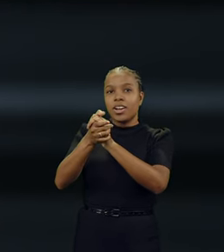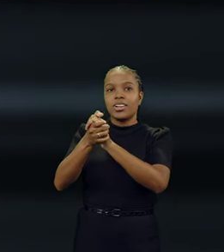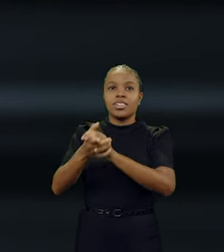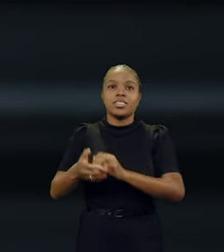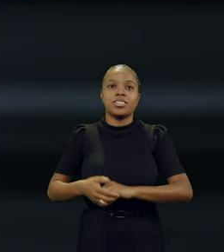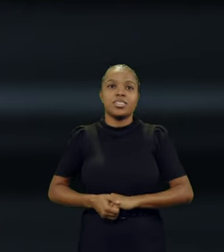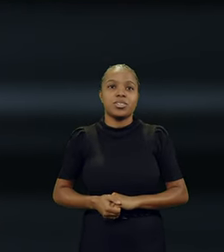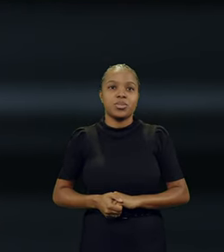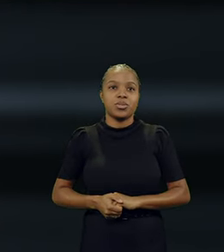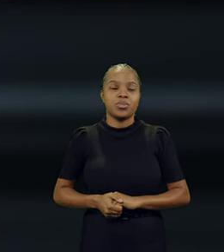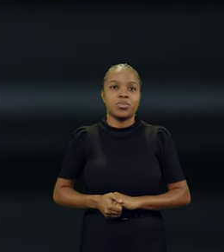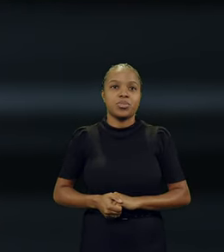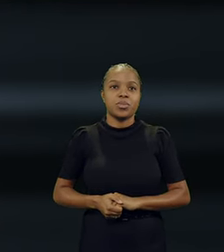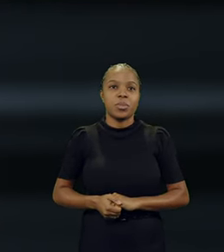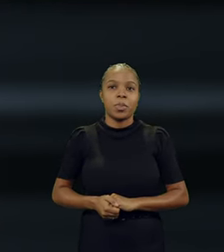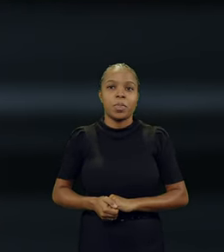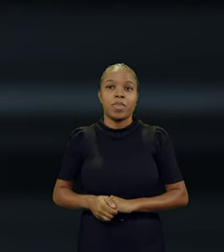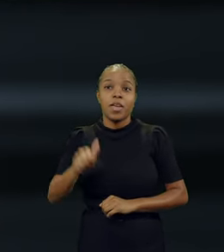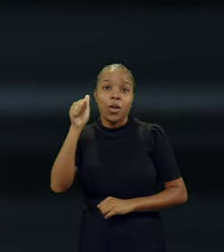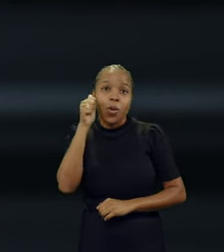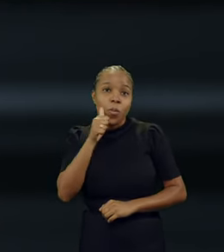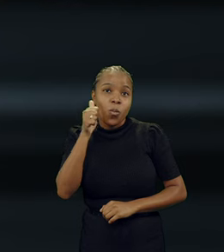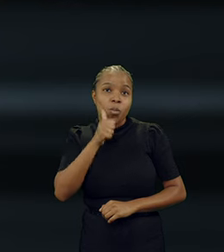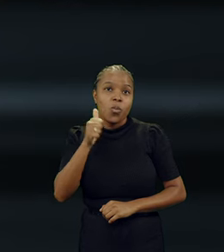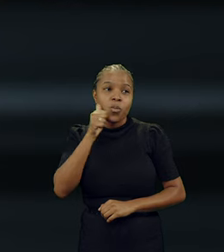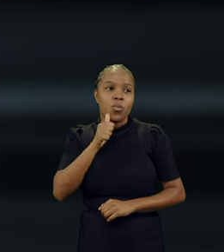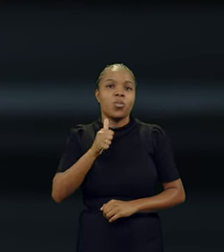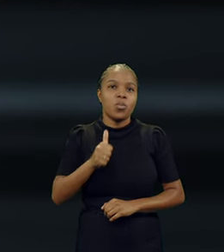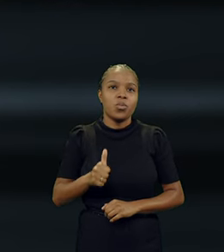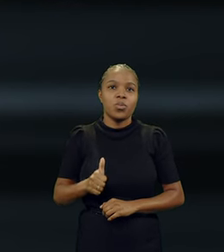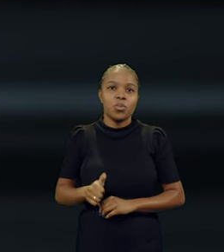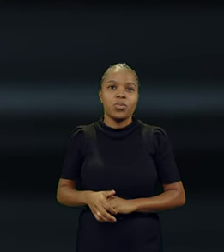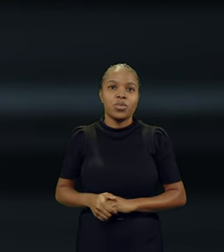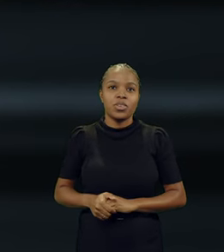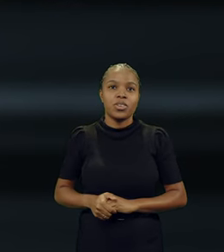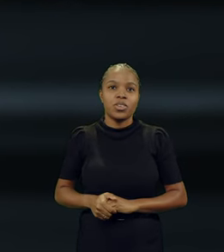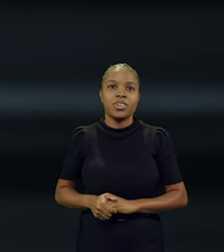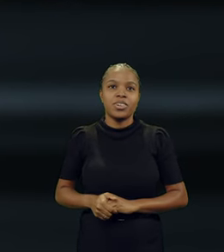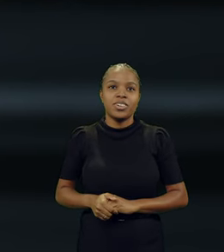Que vai vir de irmã encalhada, não vai ser